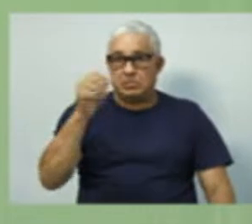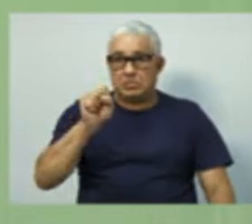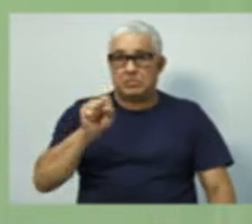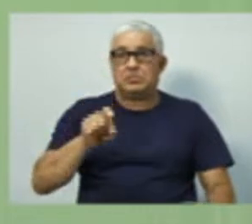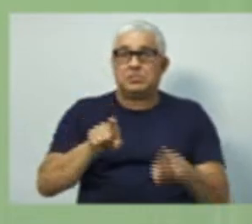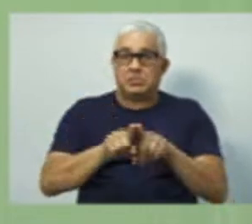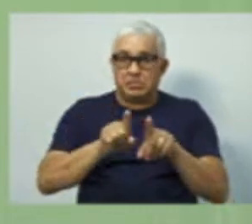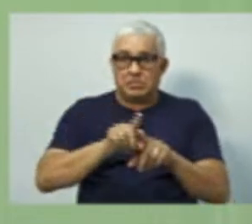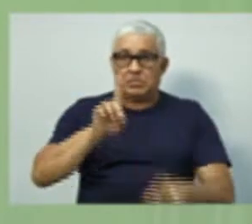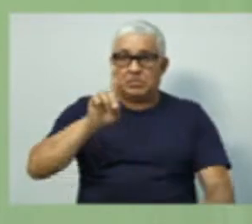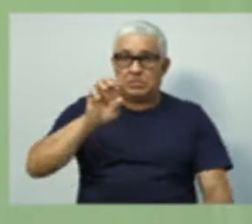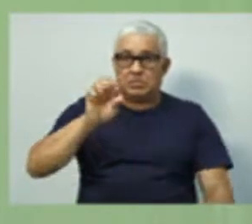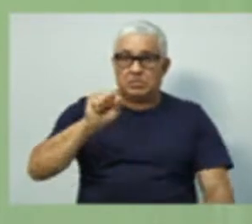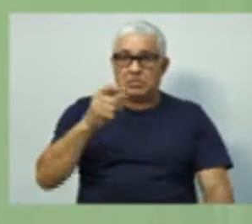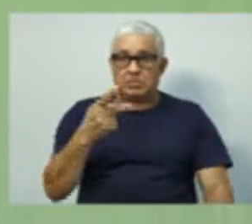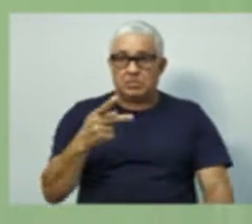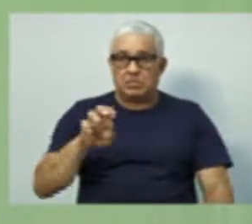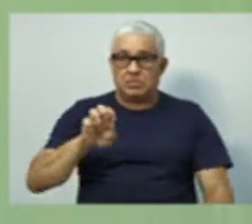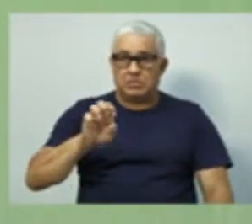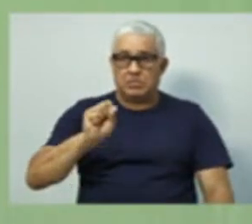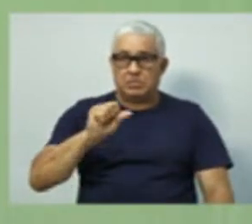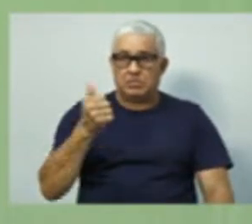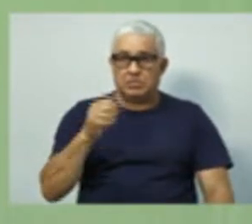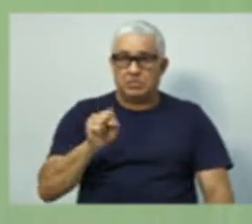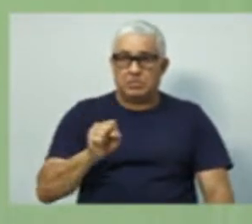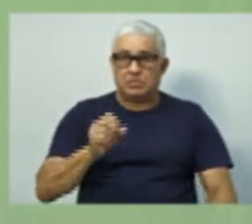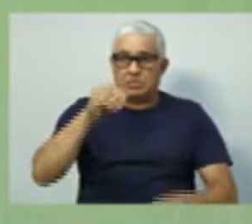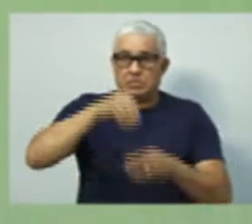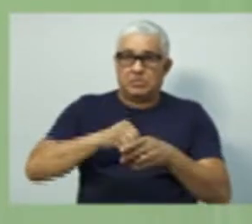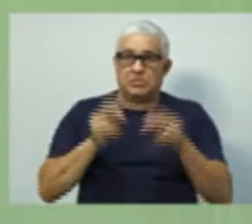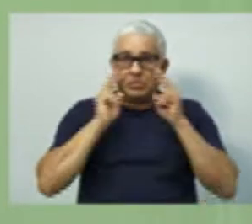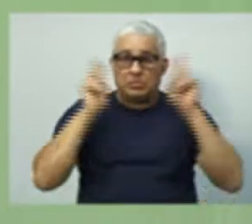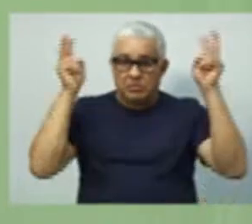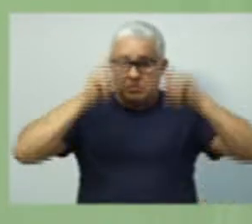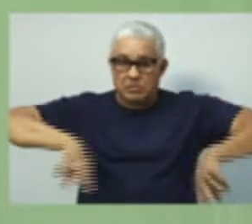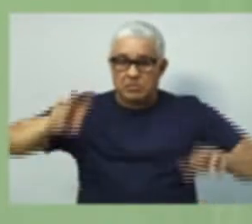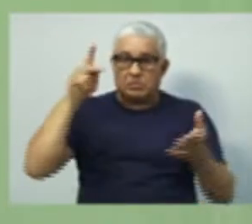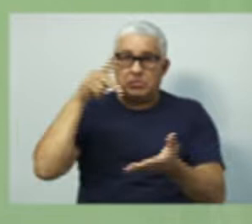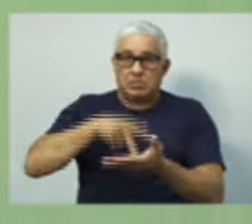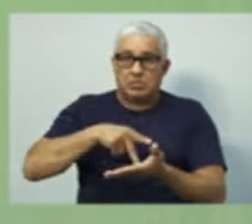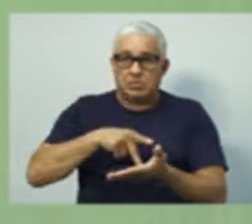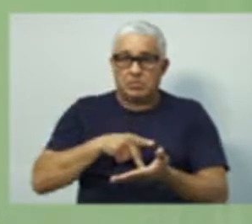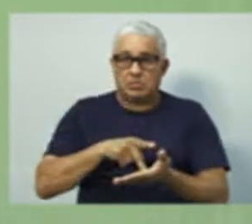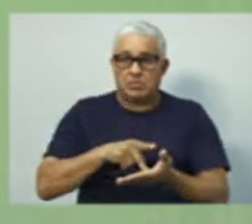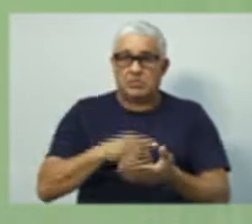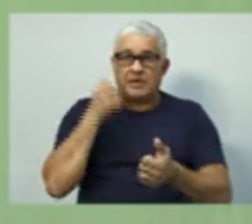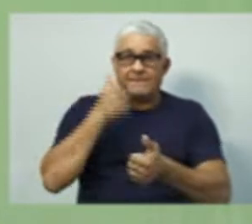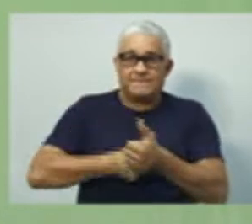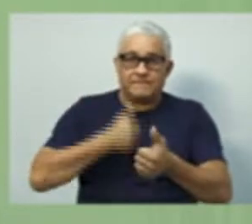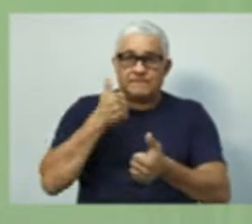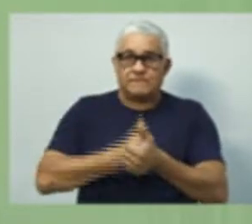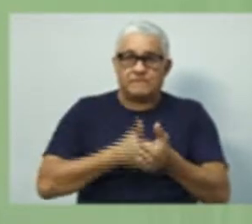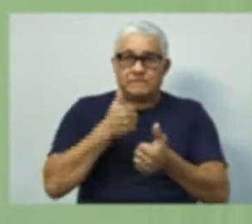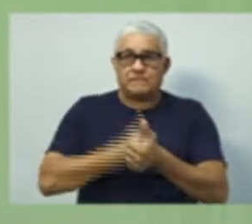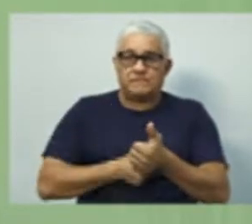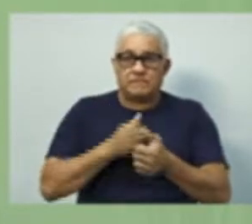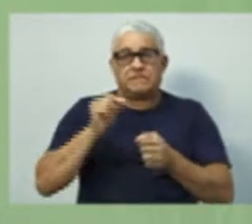e despesas dentro de uma visão realista, tentando